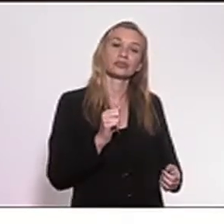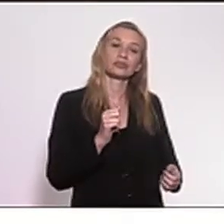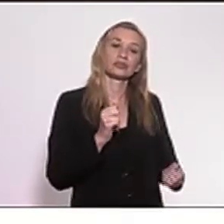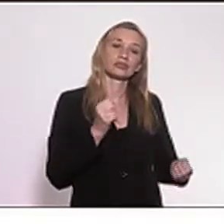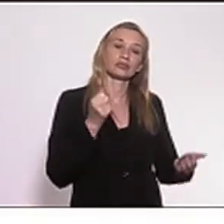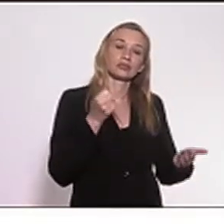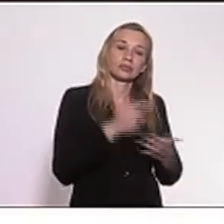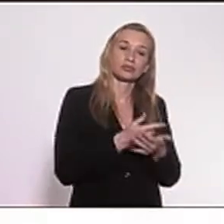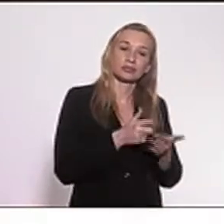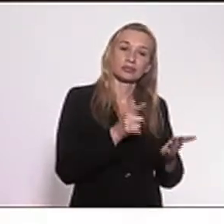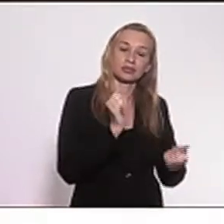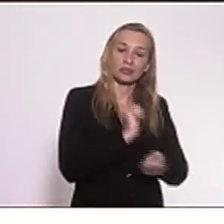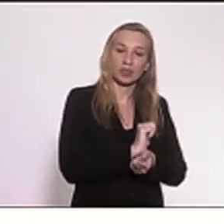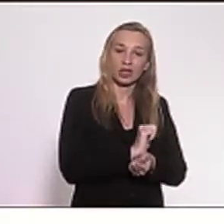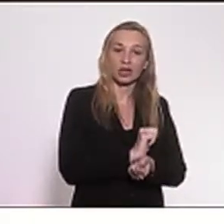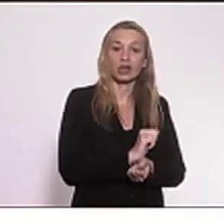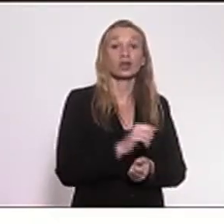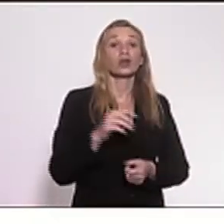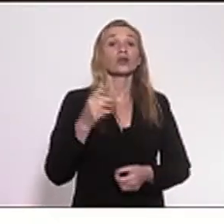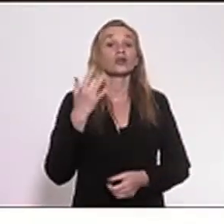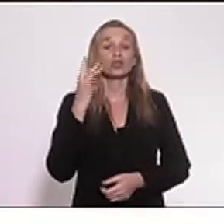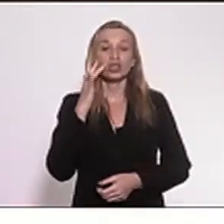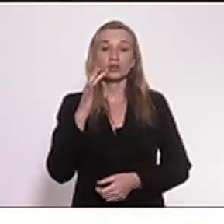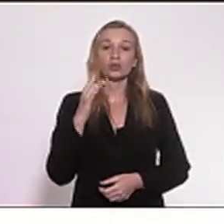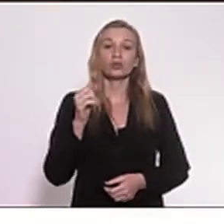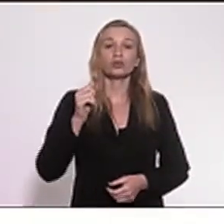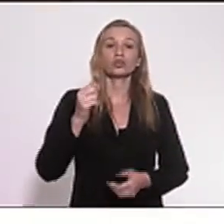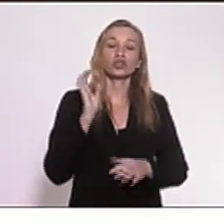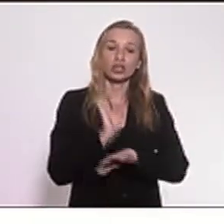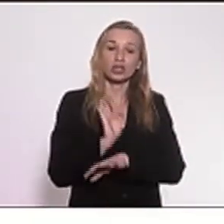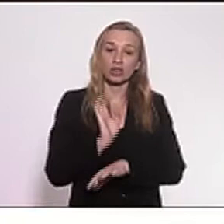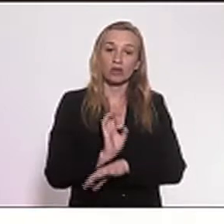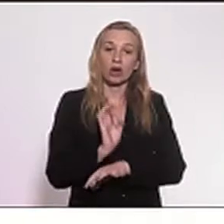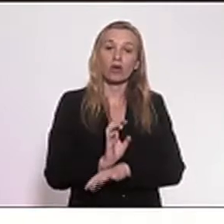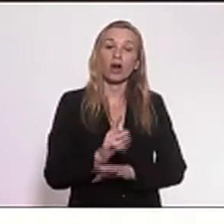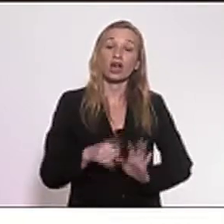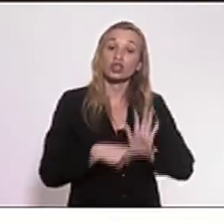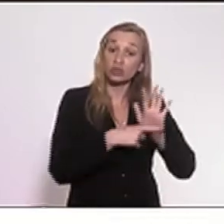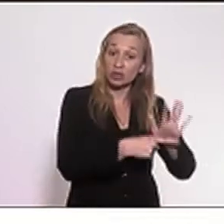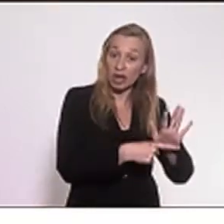do Tesouro Estadual complementar esse pagamento. Por quê?